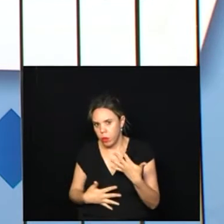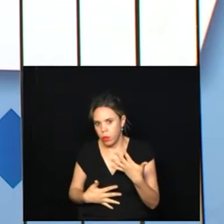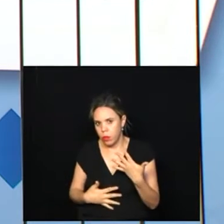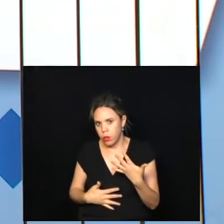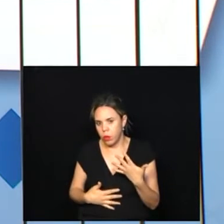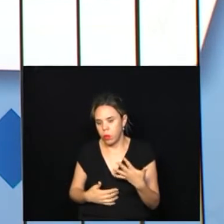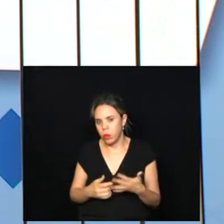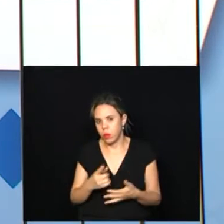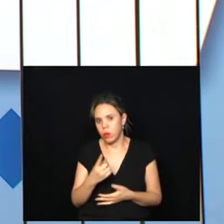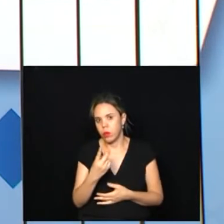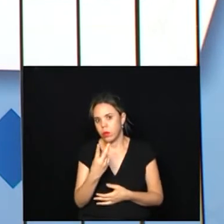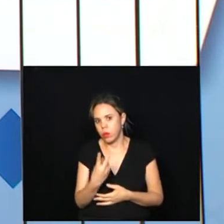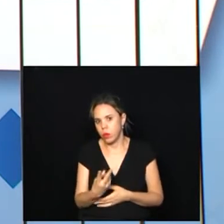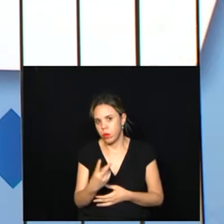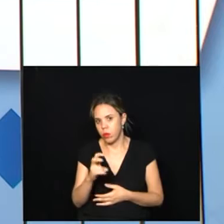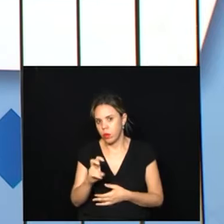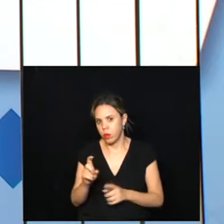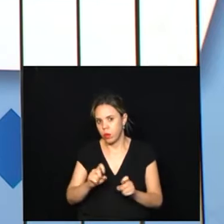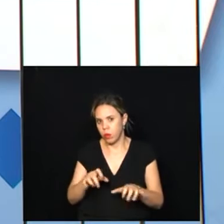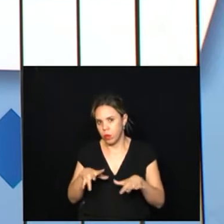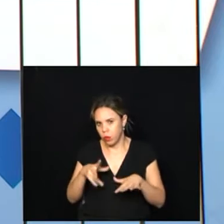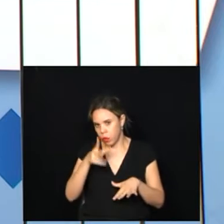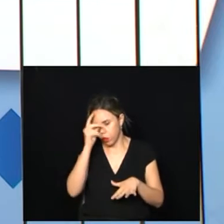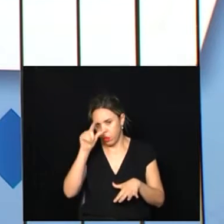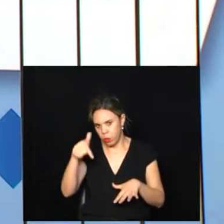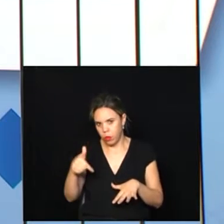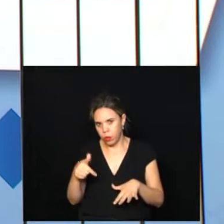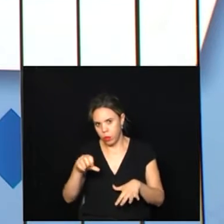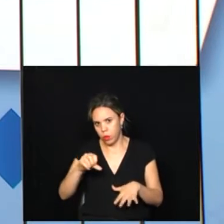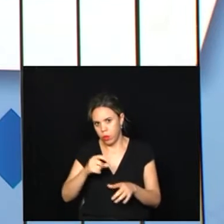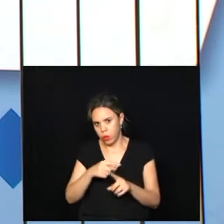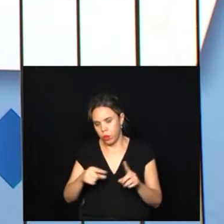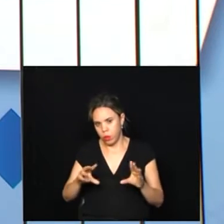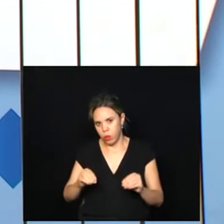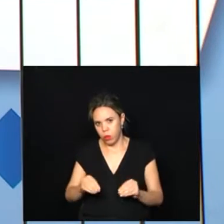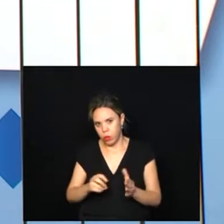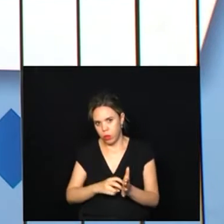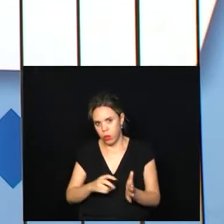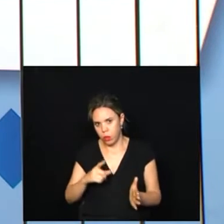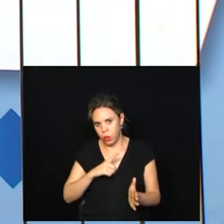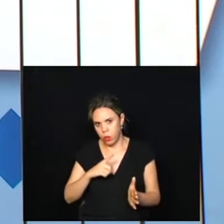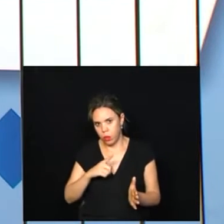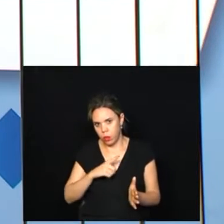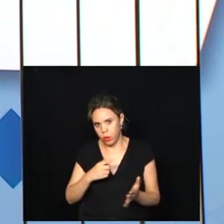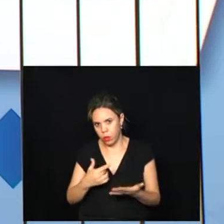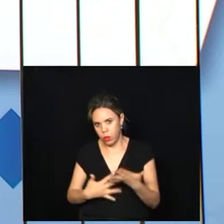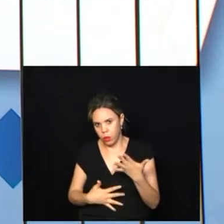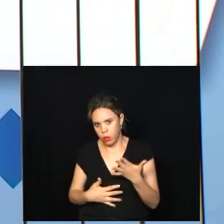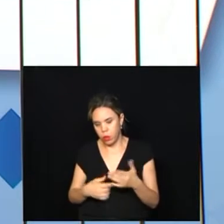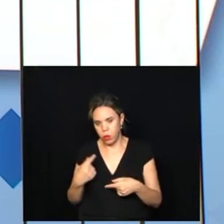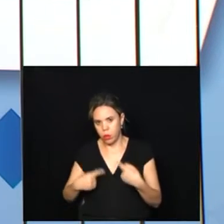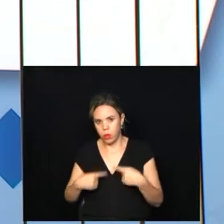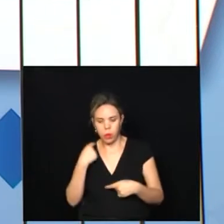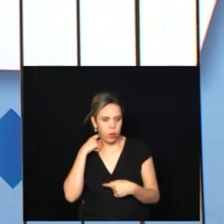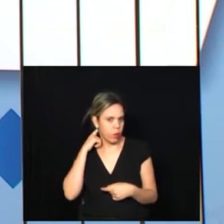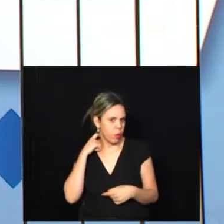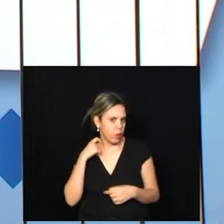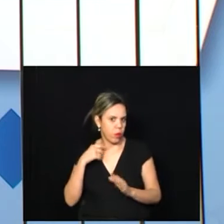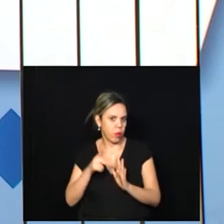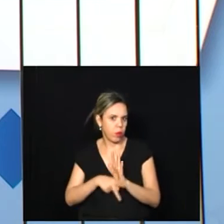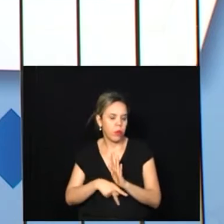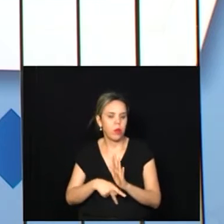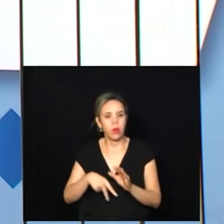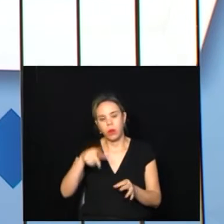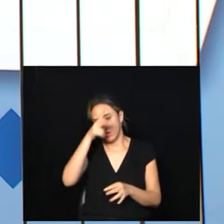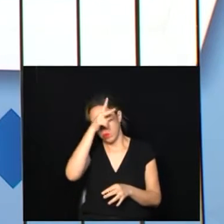na 25ª audiência pública, que é logo às 9h30, nós temos aí a discussão de um projeto de autoria